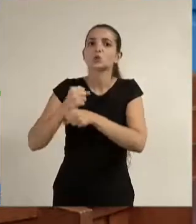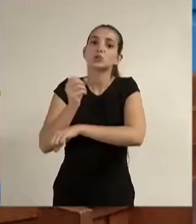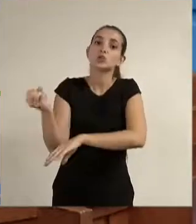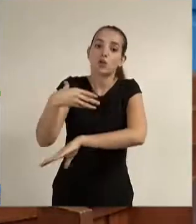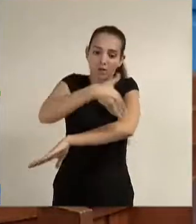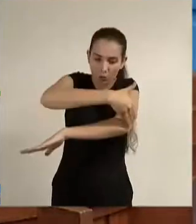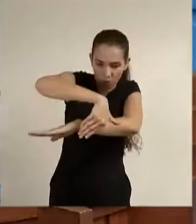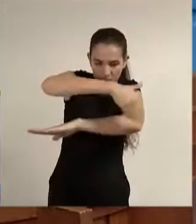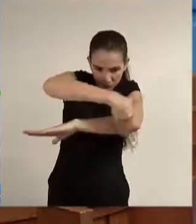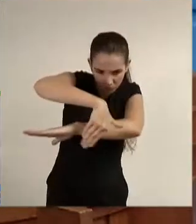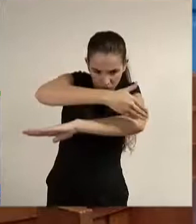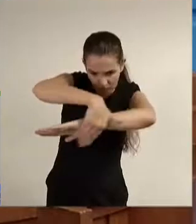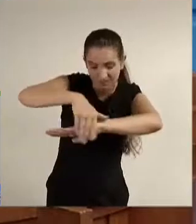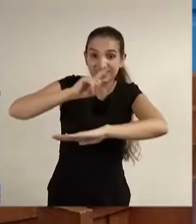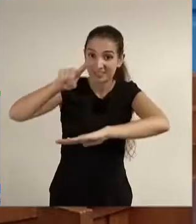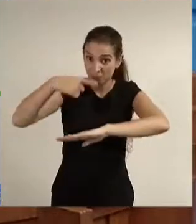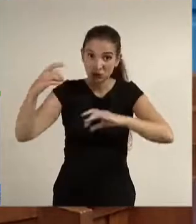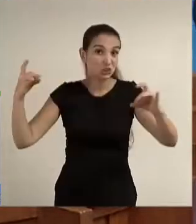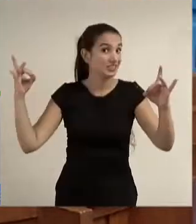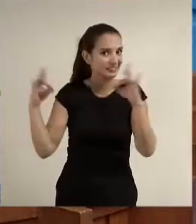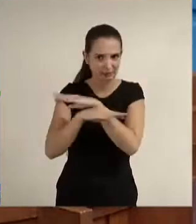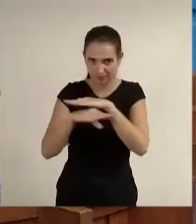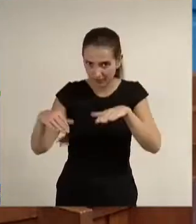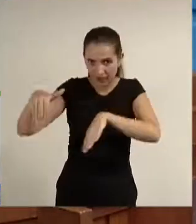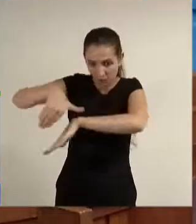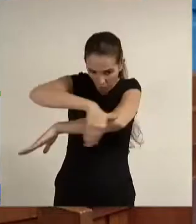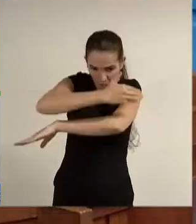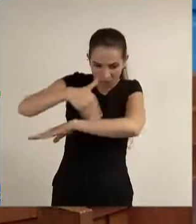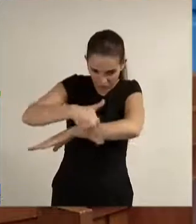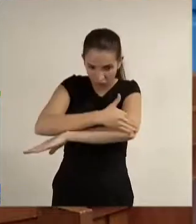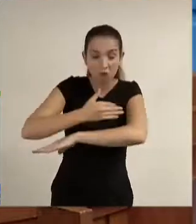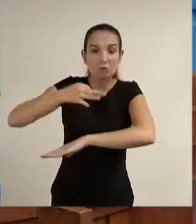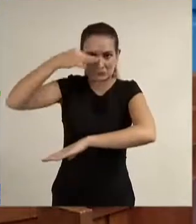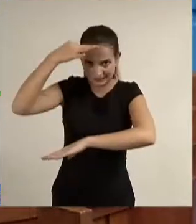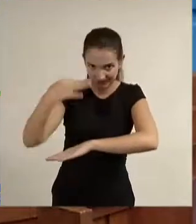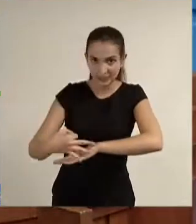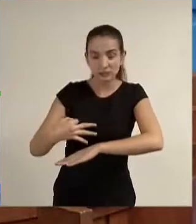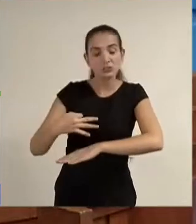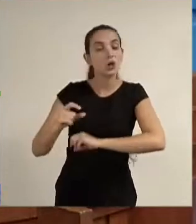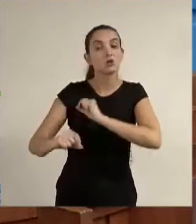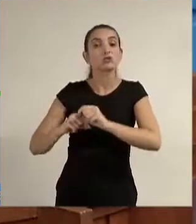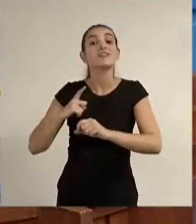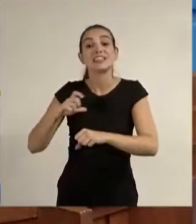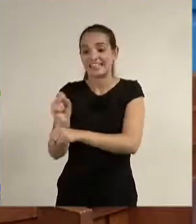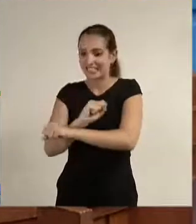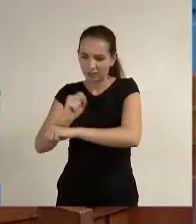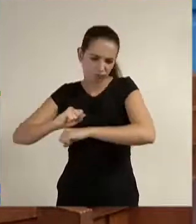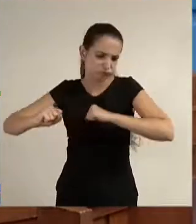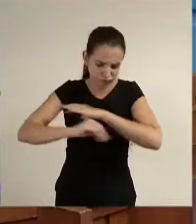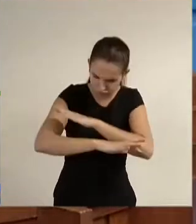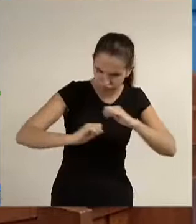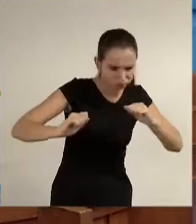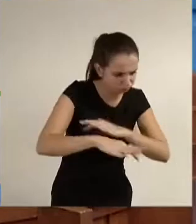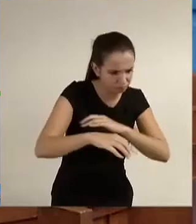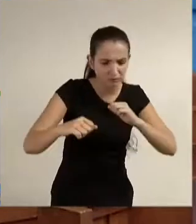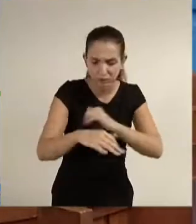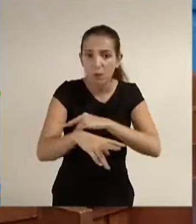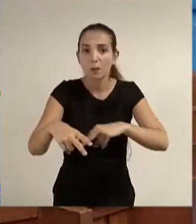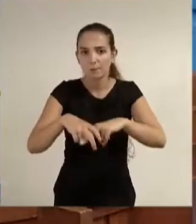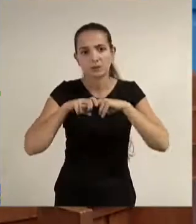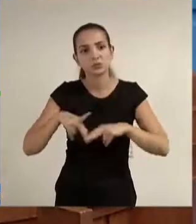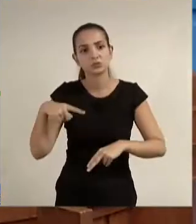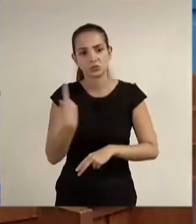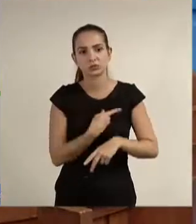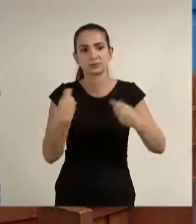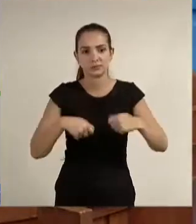todas vão utilizar daquela saída. E aí nós precisamos de um viaduto para que nos